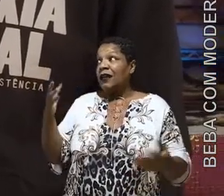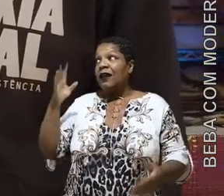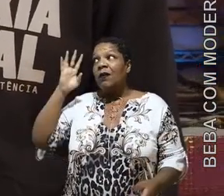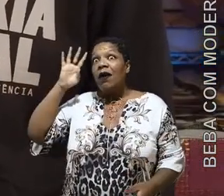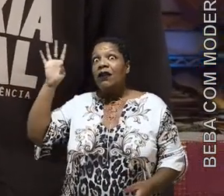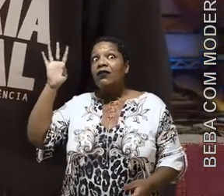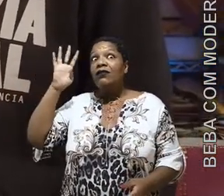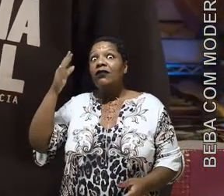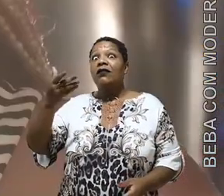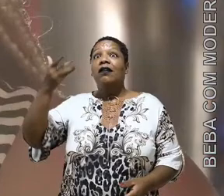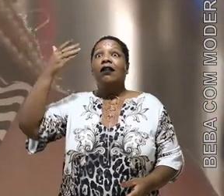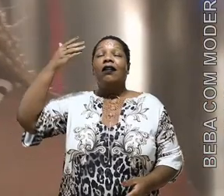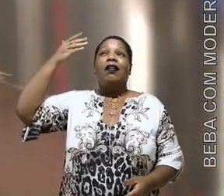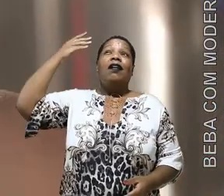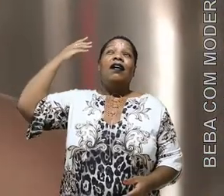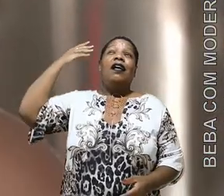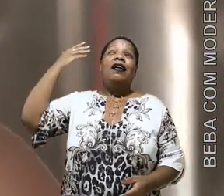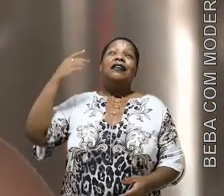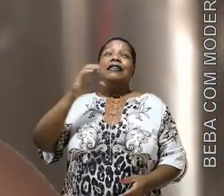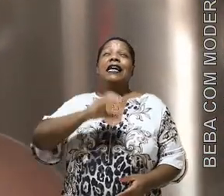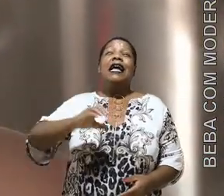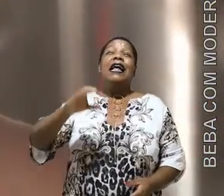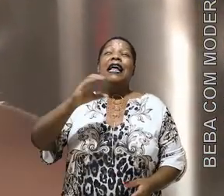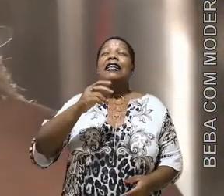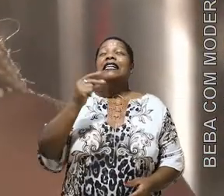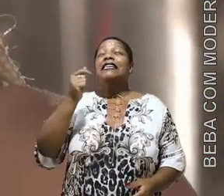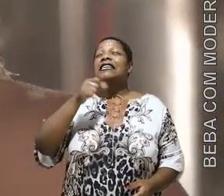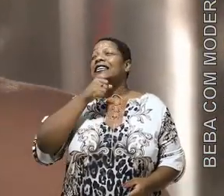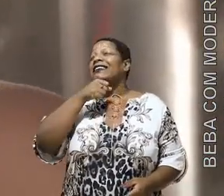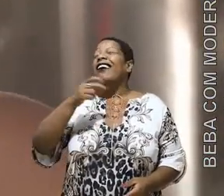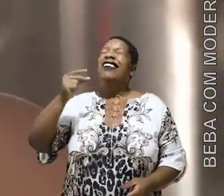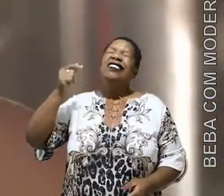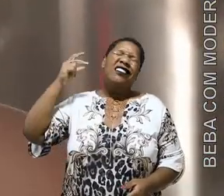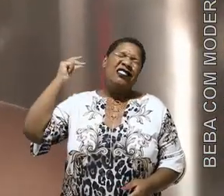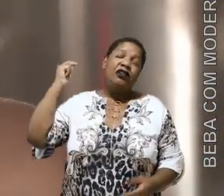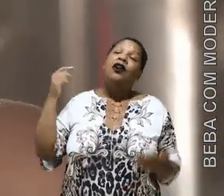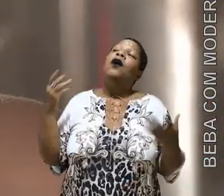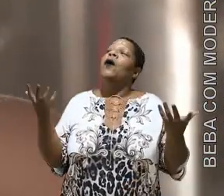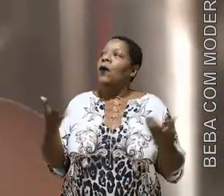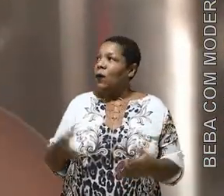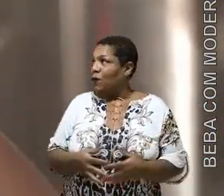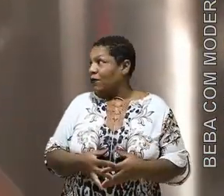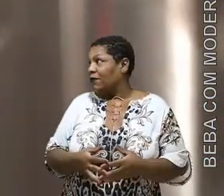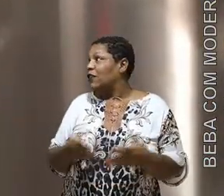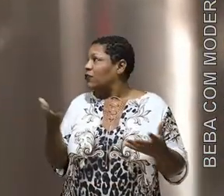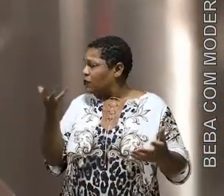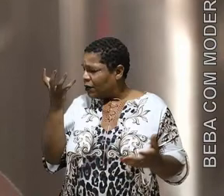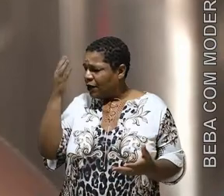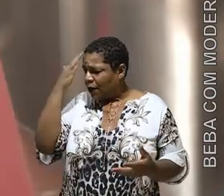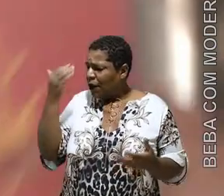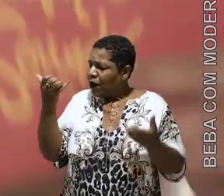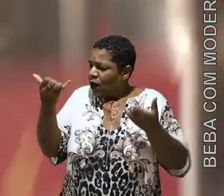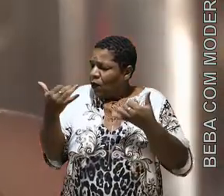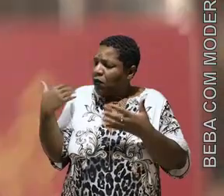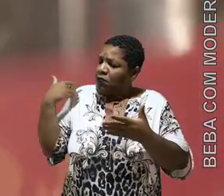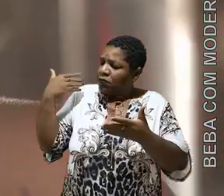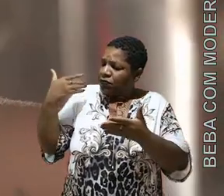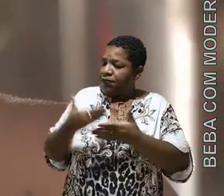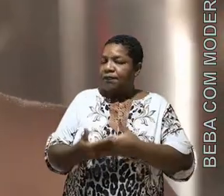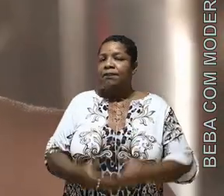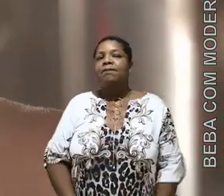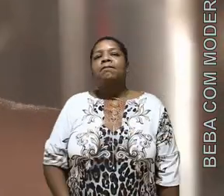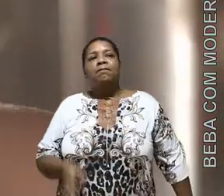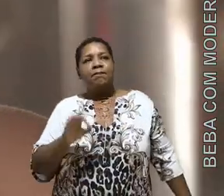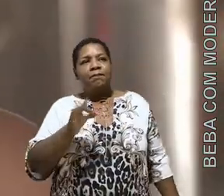a gente tava ali fora até pensando cara se hoje tá cabuloso assim tem tudo isso imagina a galera que tava fazendo rap na